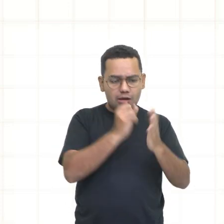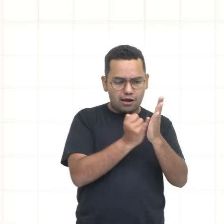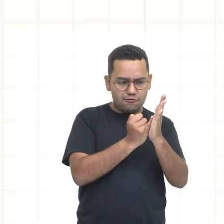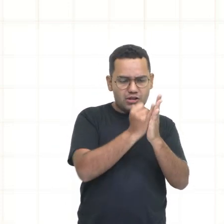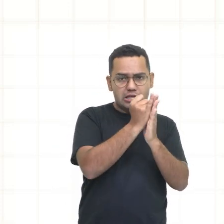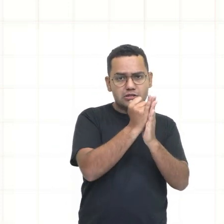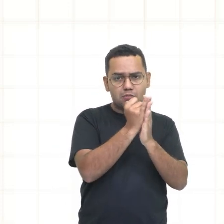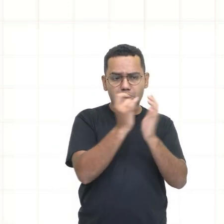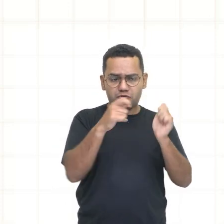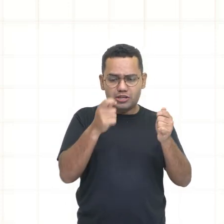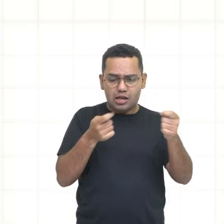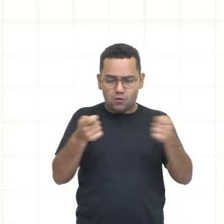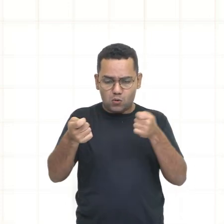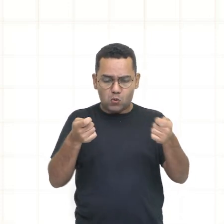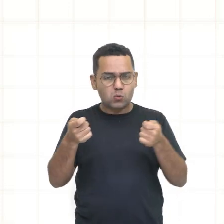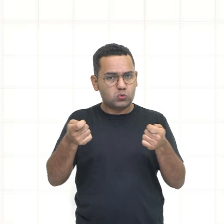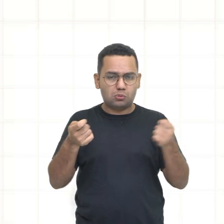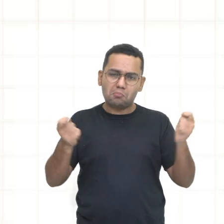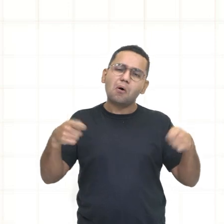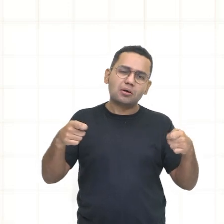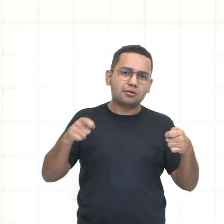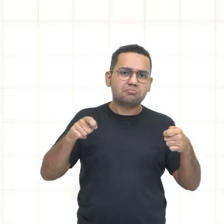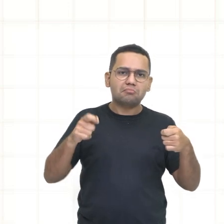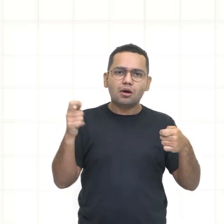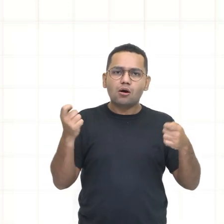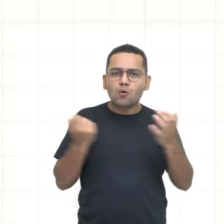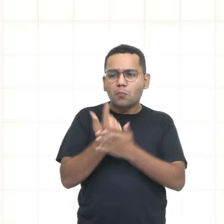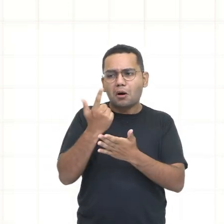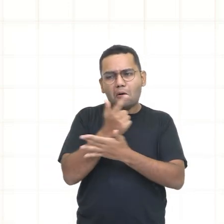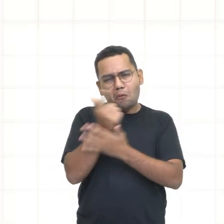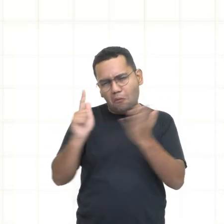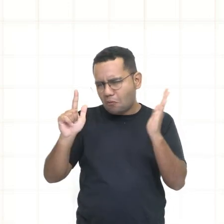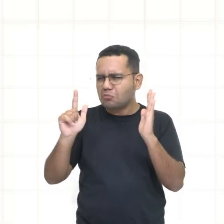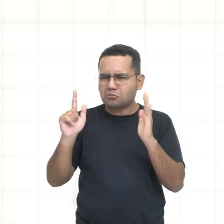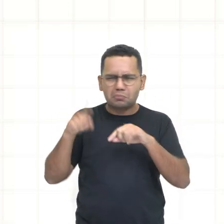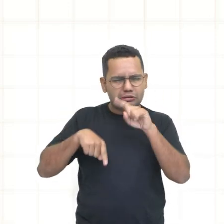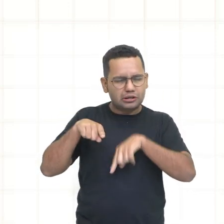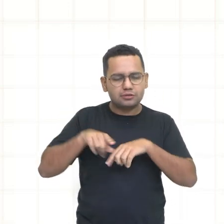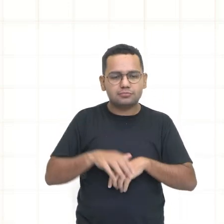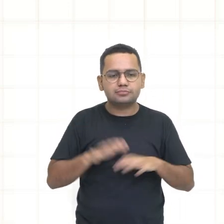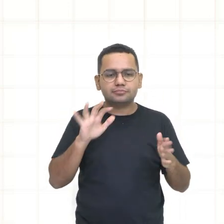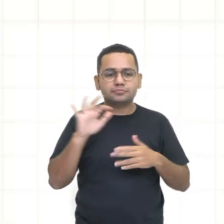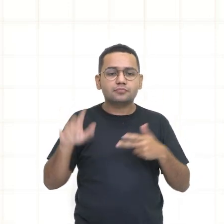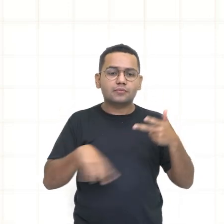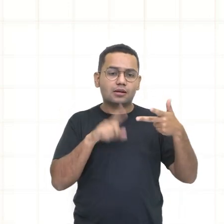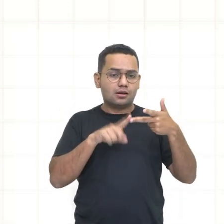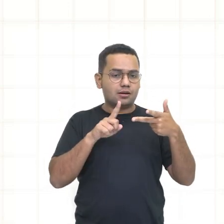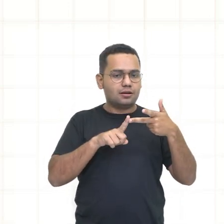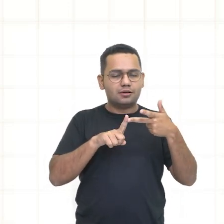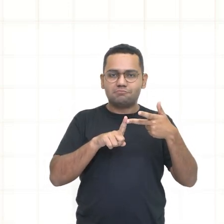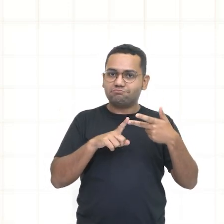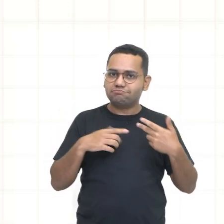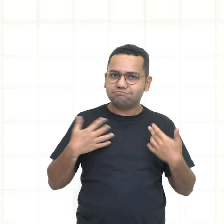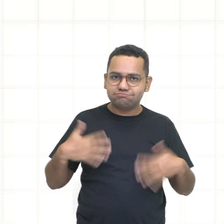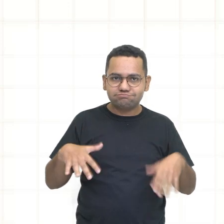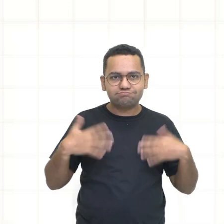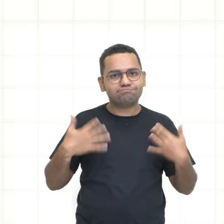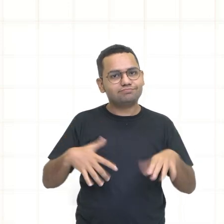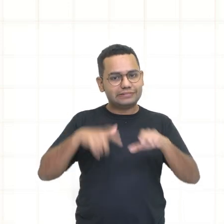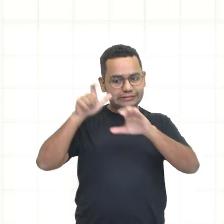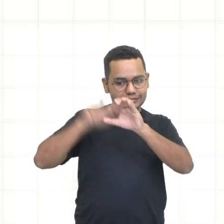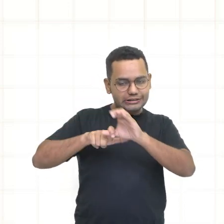estivesse equilibrada. Vamos observar também a dívida externa crescendo cada vez mais. Lembram das